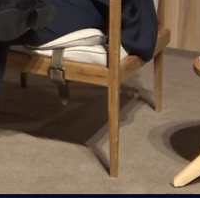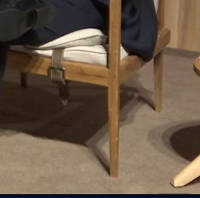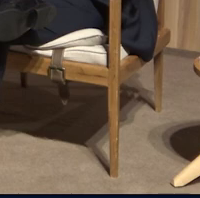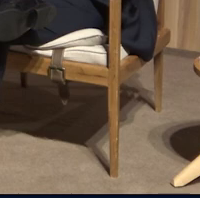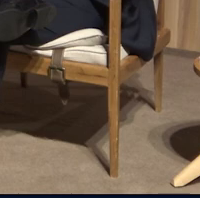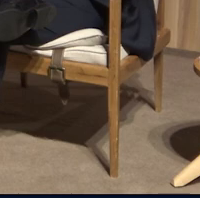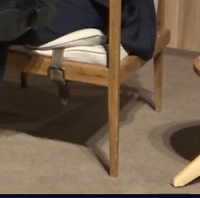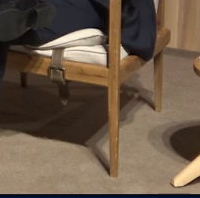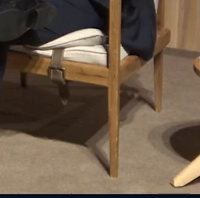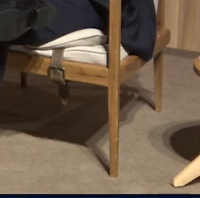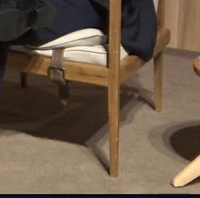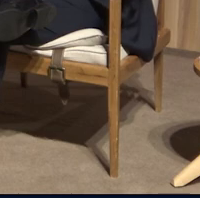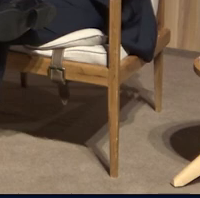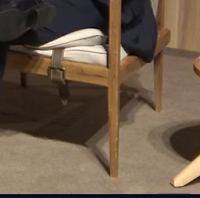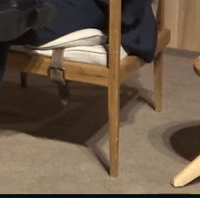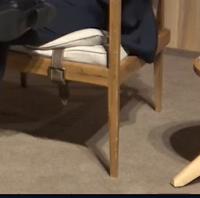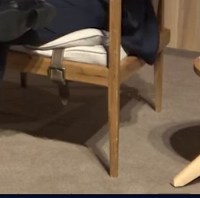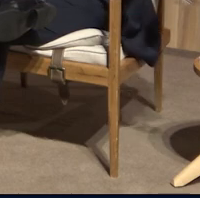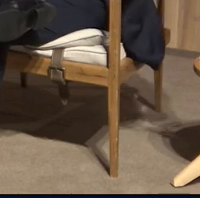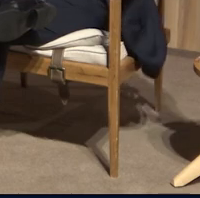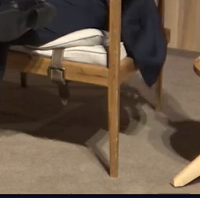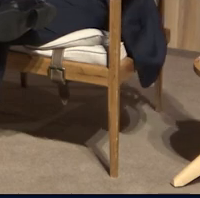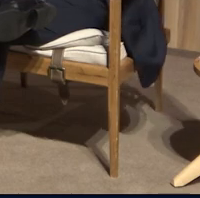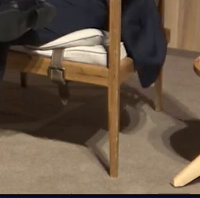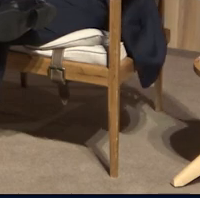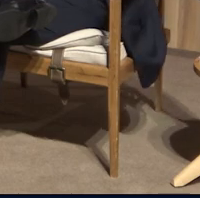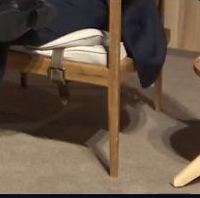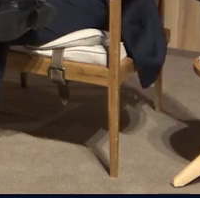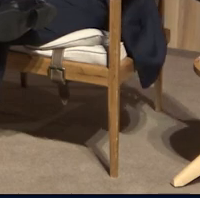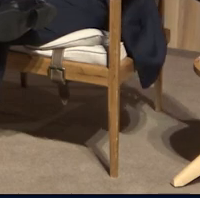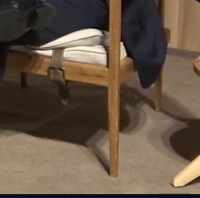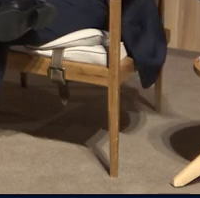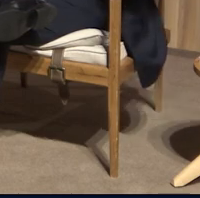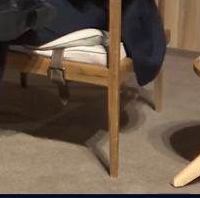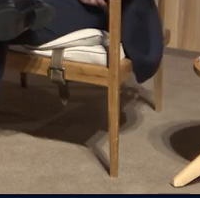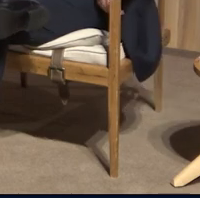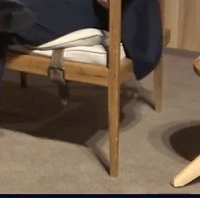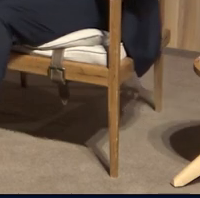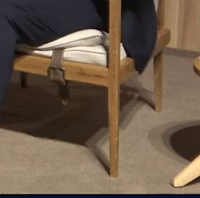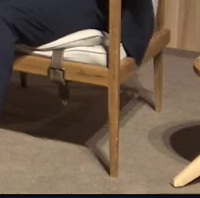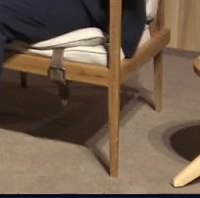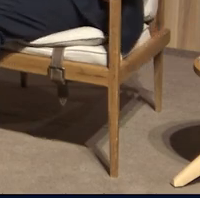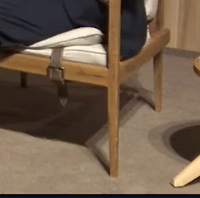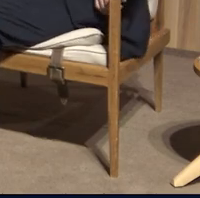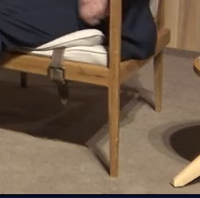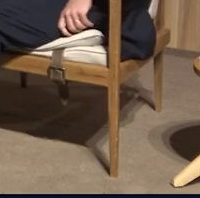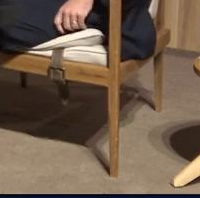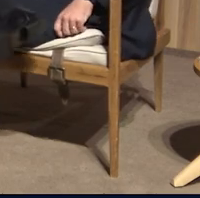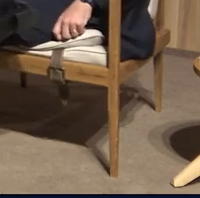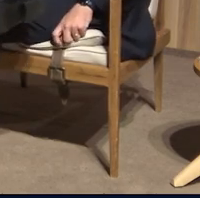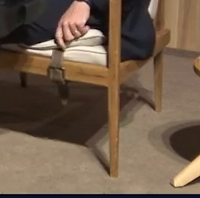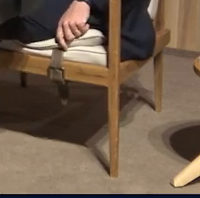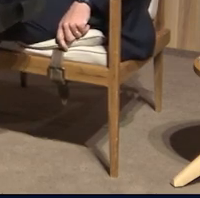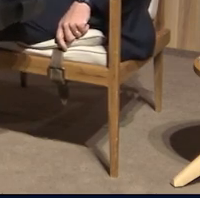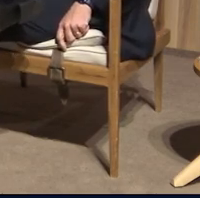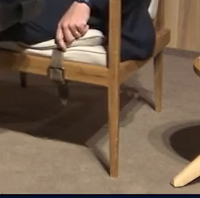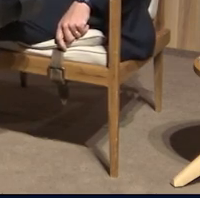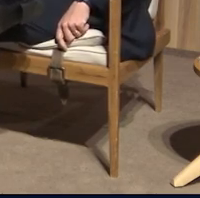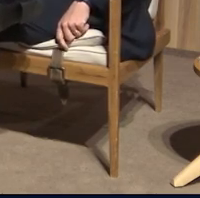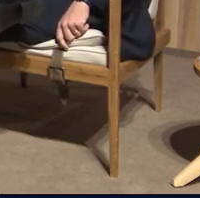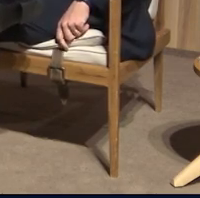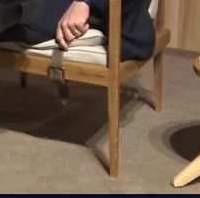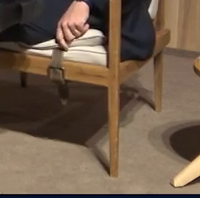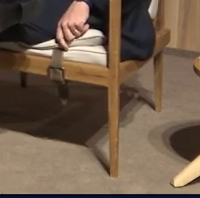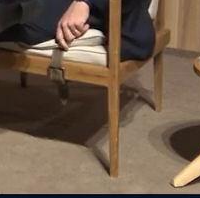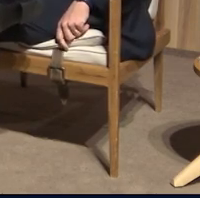no agronegócio E muito se coloca sustentabilidade como risco ou como um custo mas essas